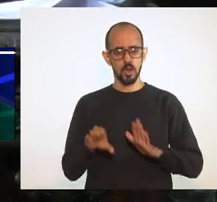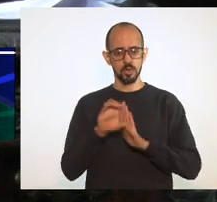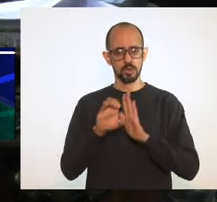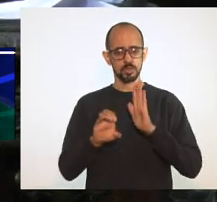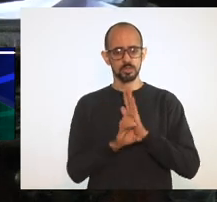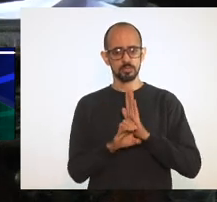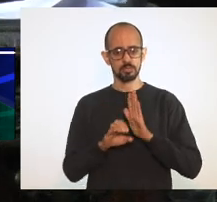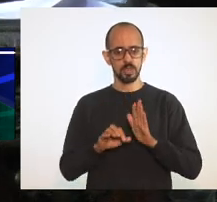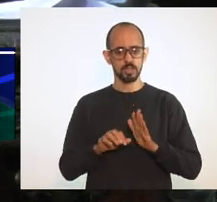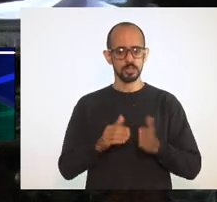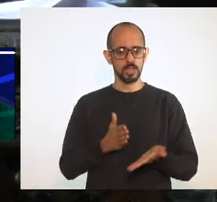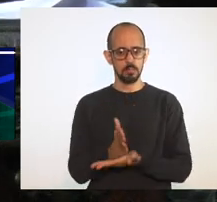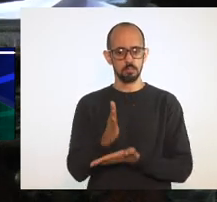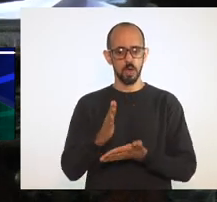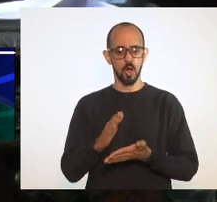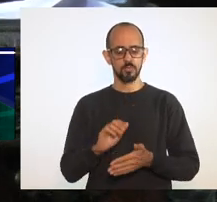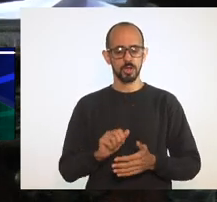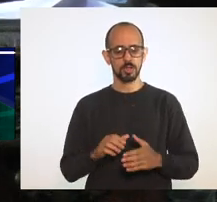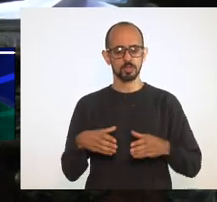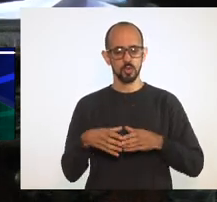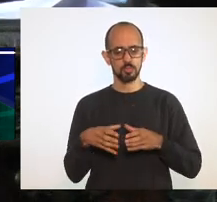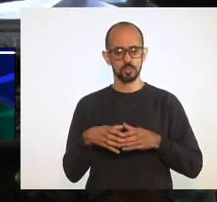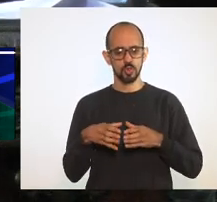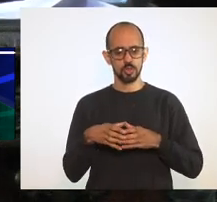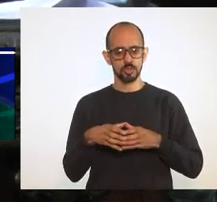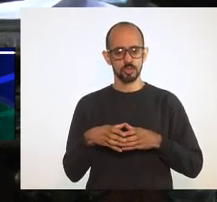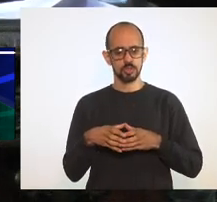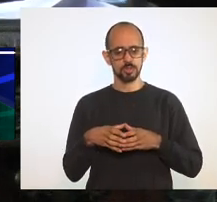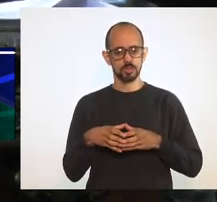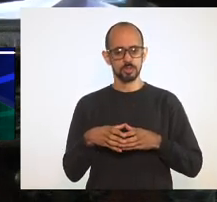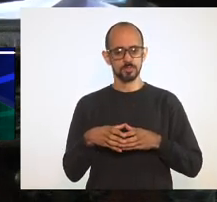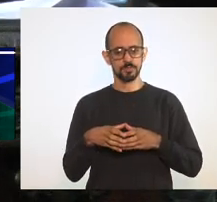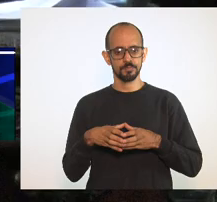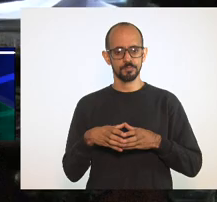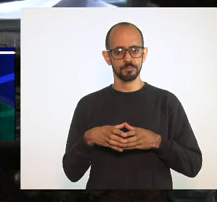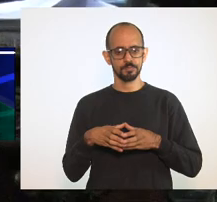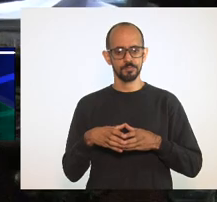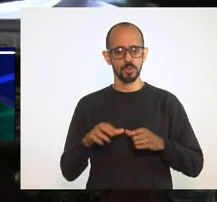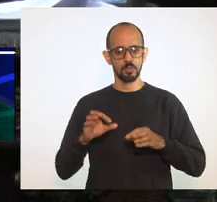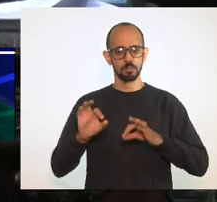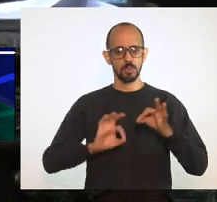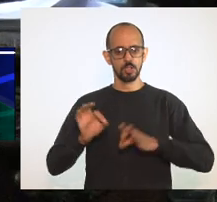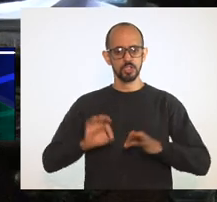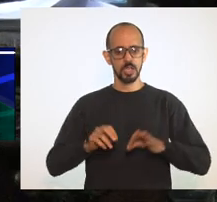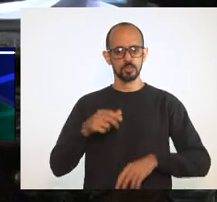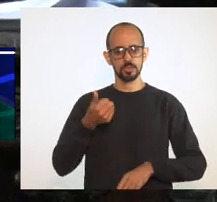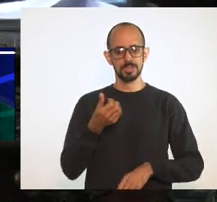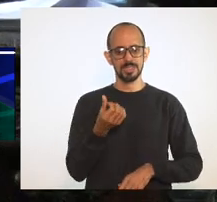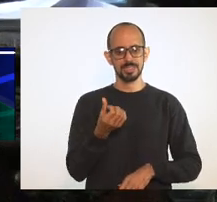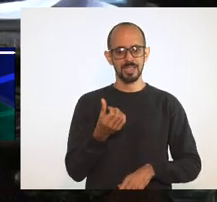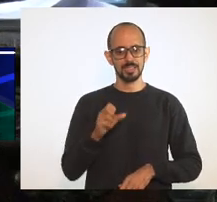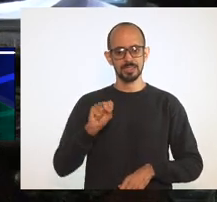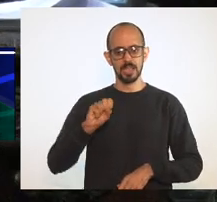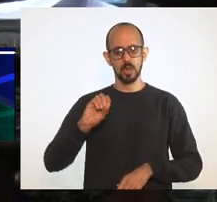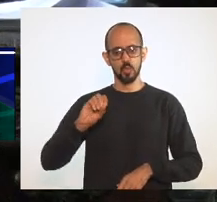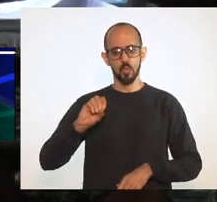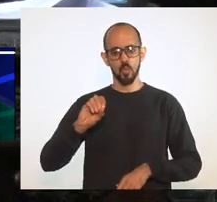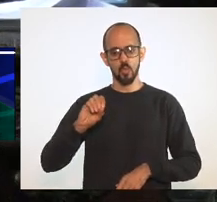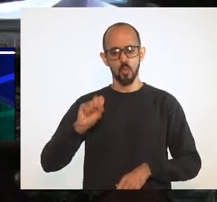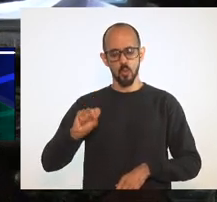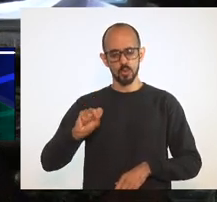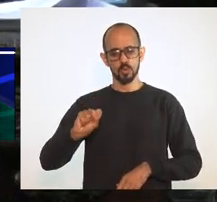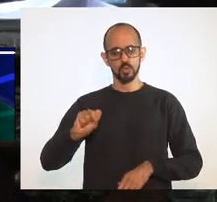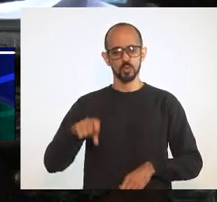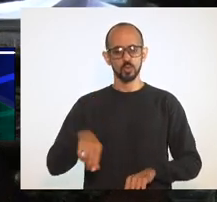às comissões. Anuncio em tramitação ordinária, em primeira discussão, projeto de lei 1608/19, de autoria dos deputados Chicão